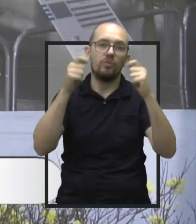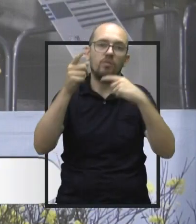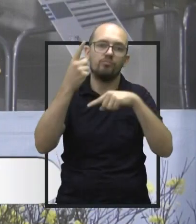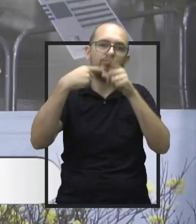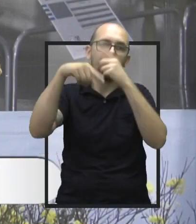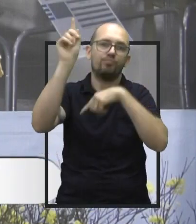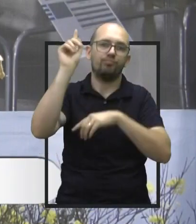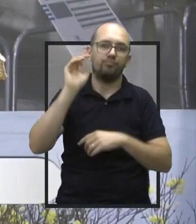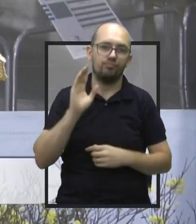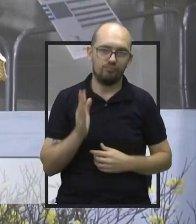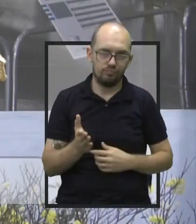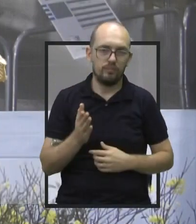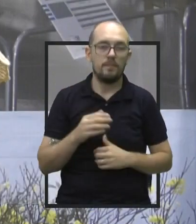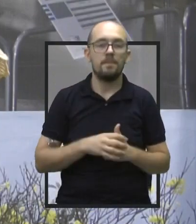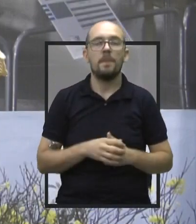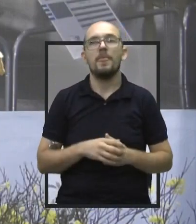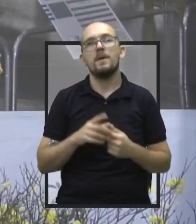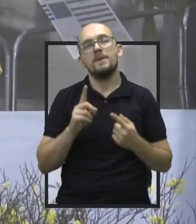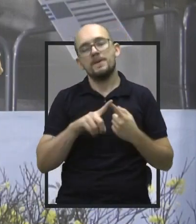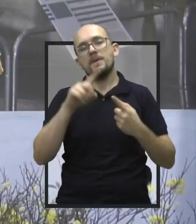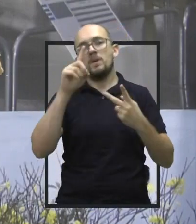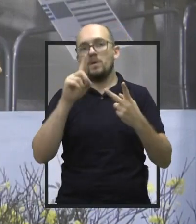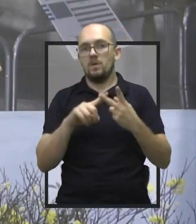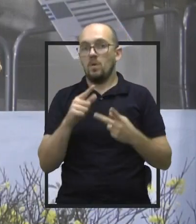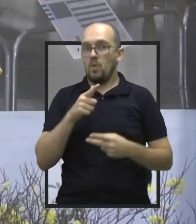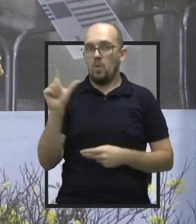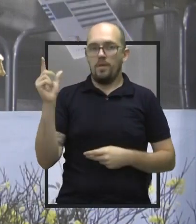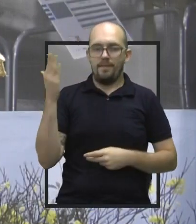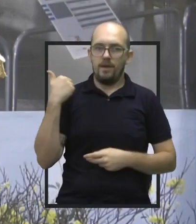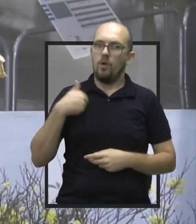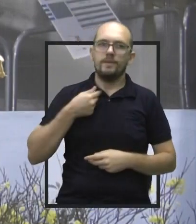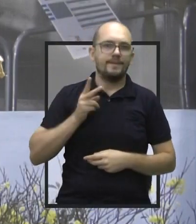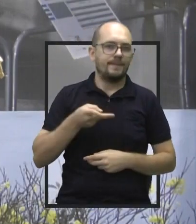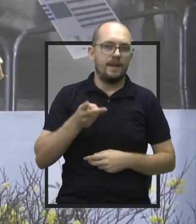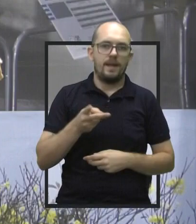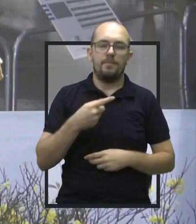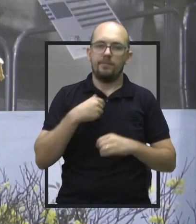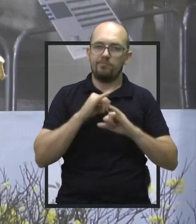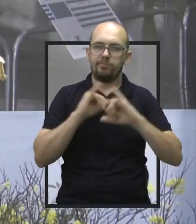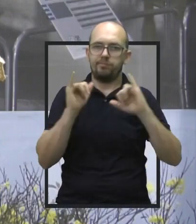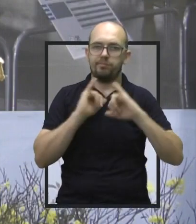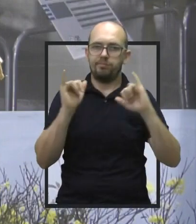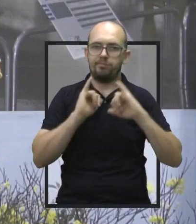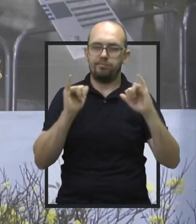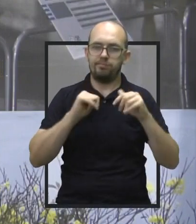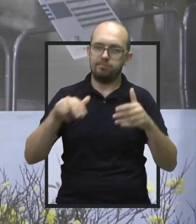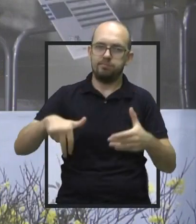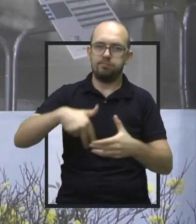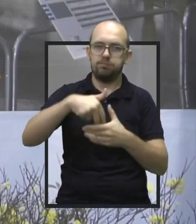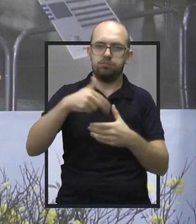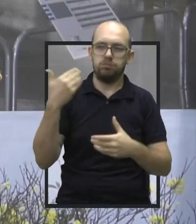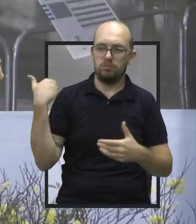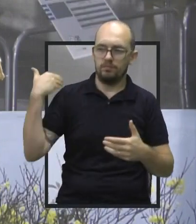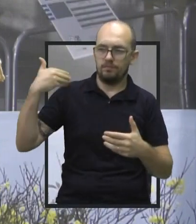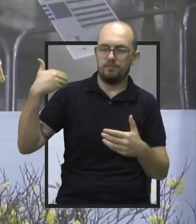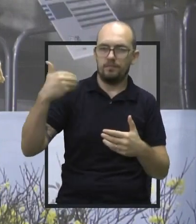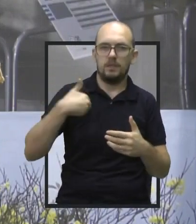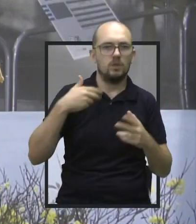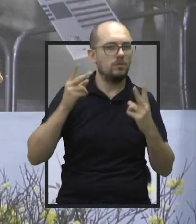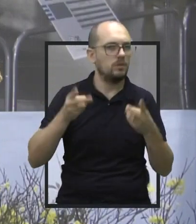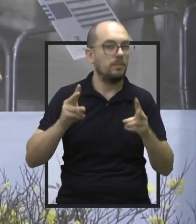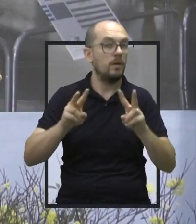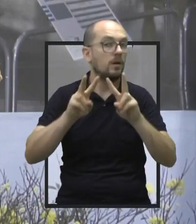mais. Outra coisa também que eu comentei muito, tenho comentado muito esses últimos tempos,